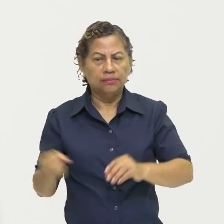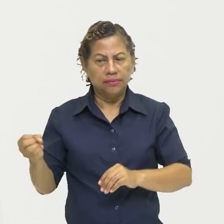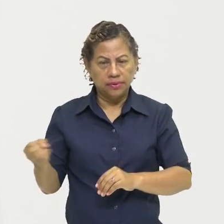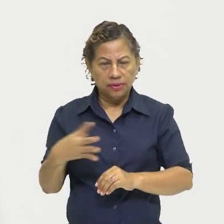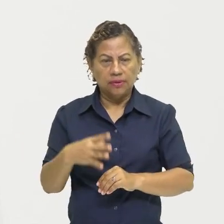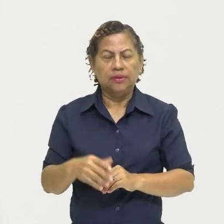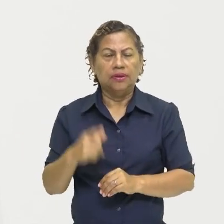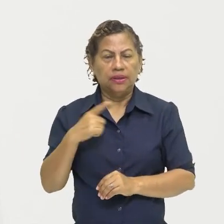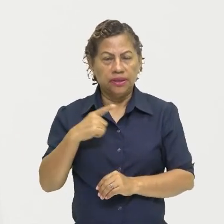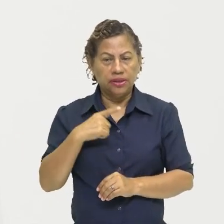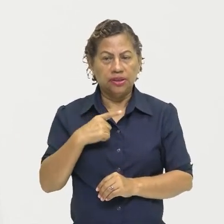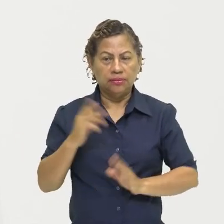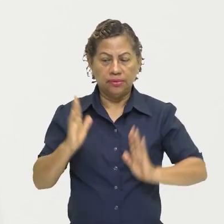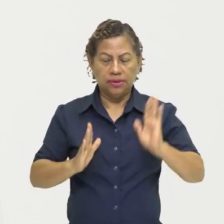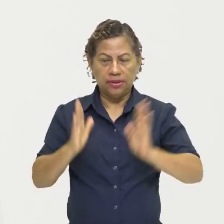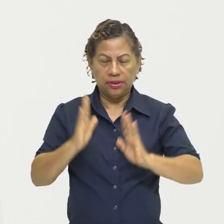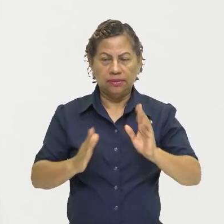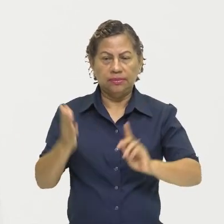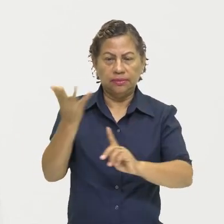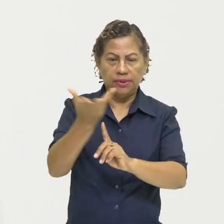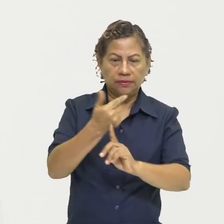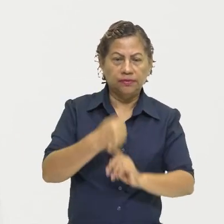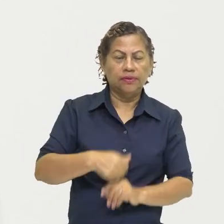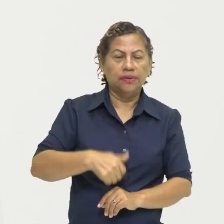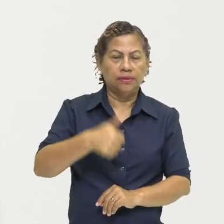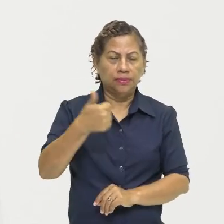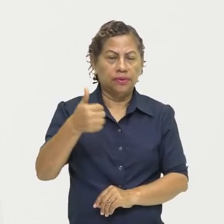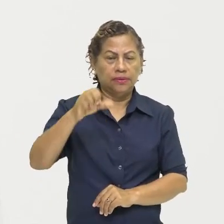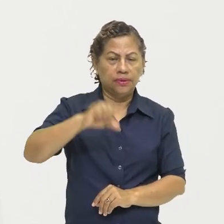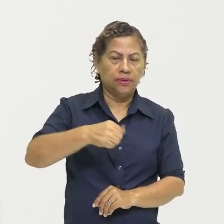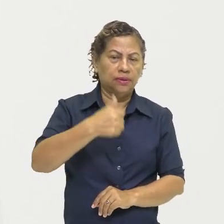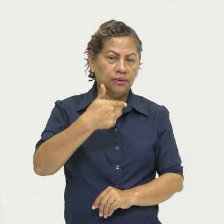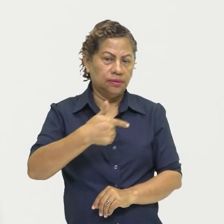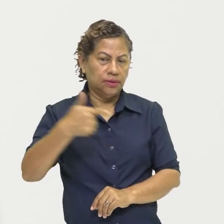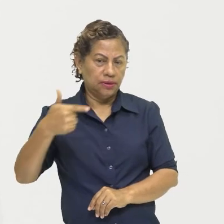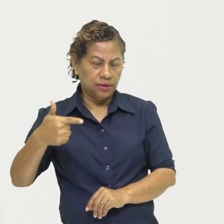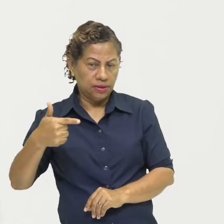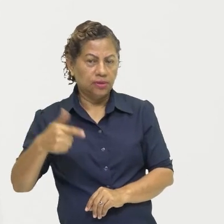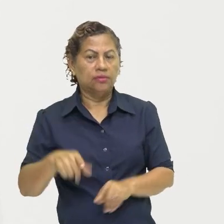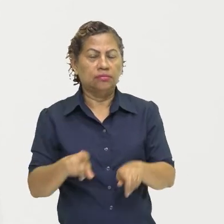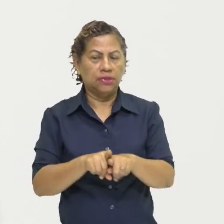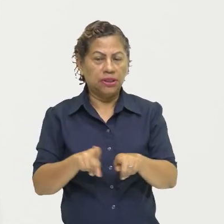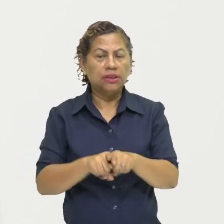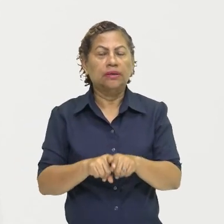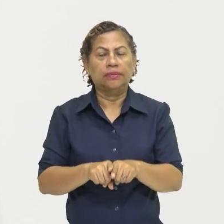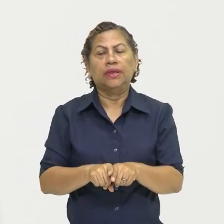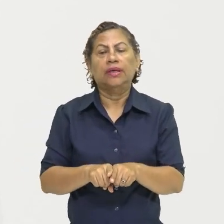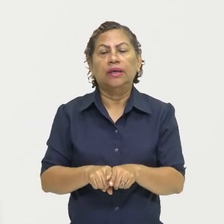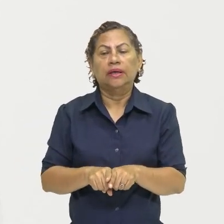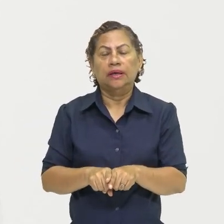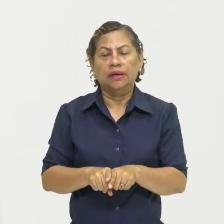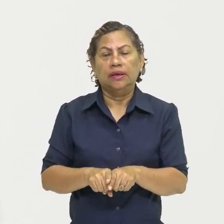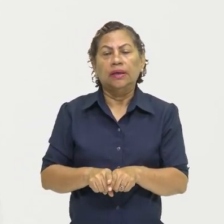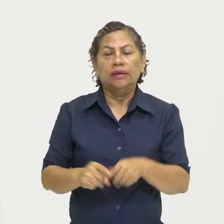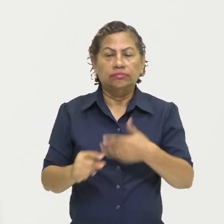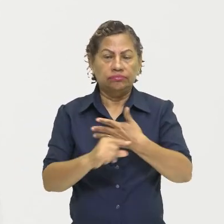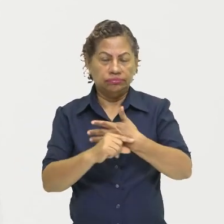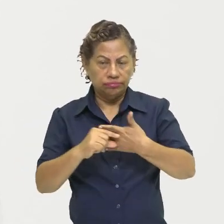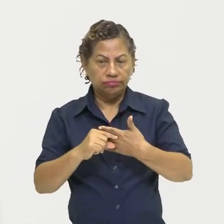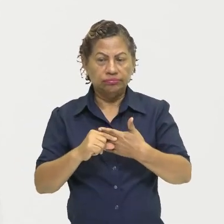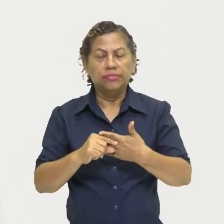tivemos a Semana de Arte Moderna, que foi em 1922, e Mário de Andrade publicou esse livro